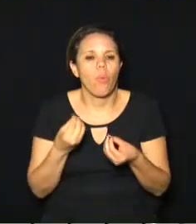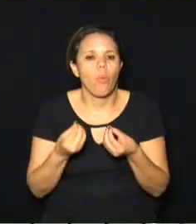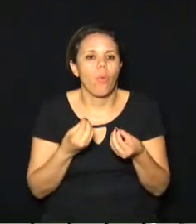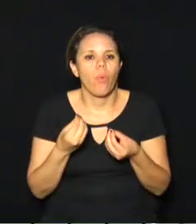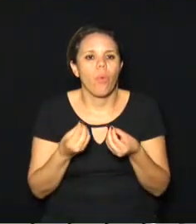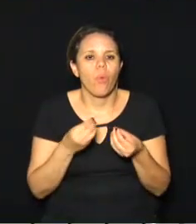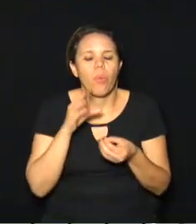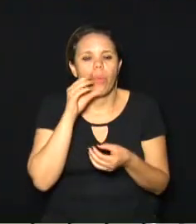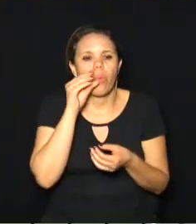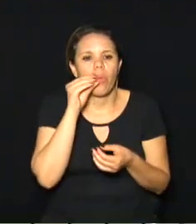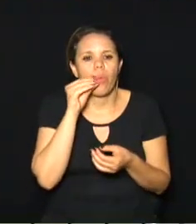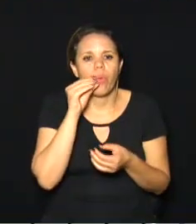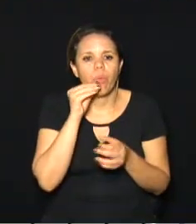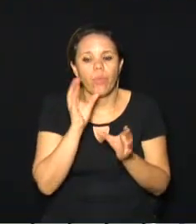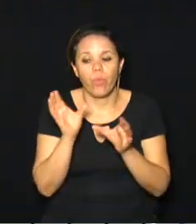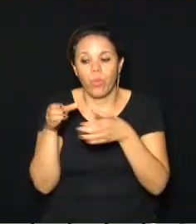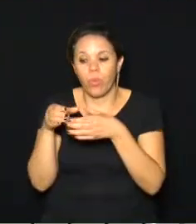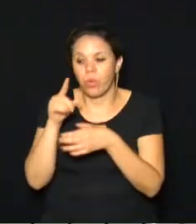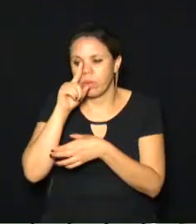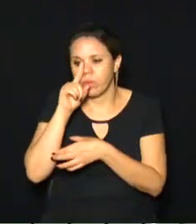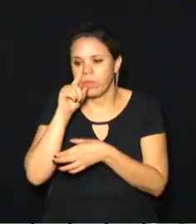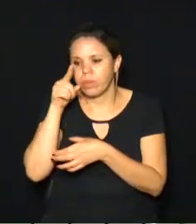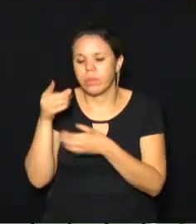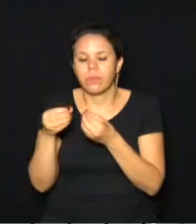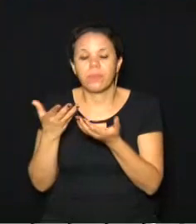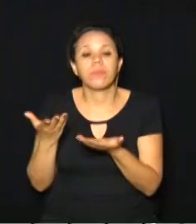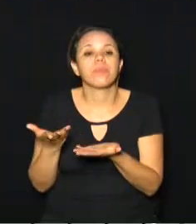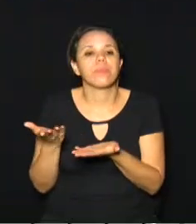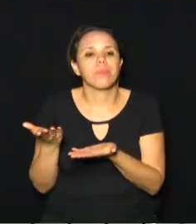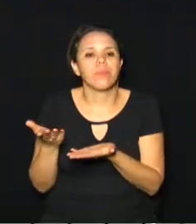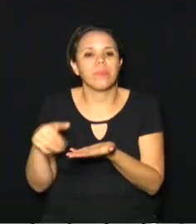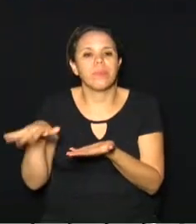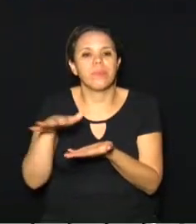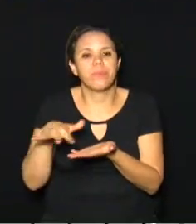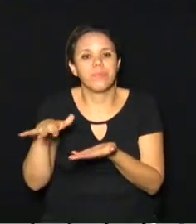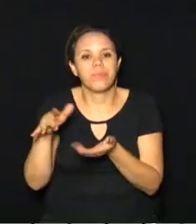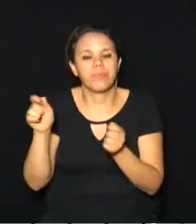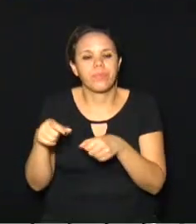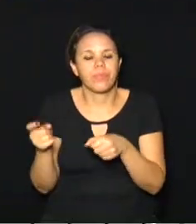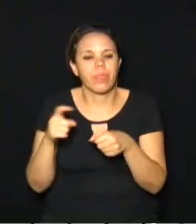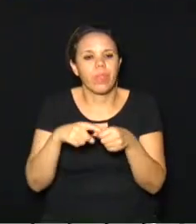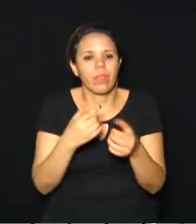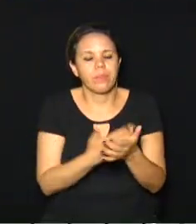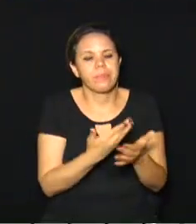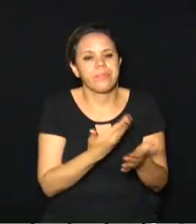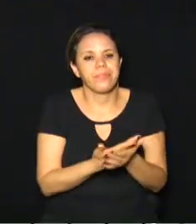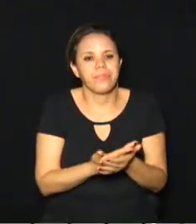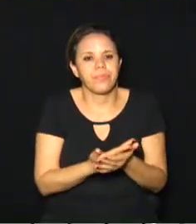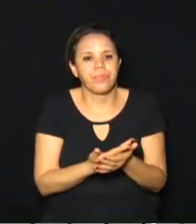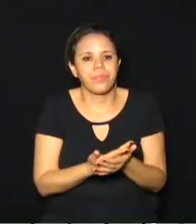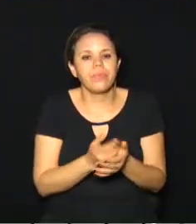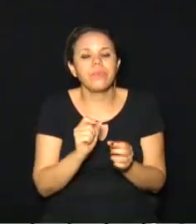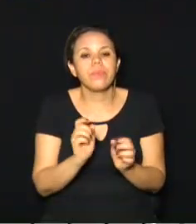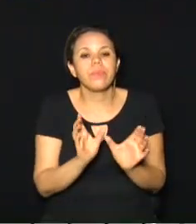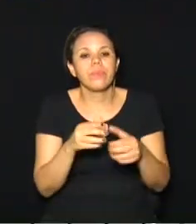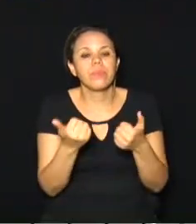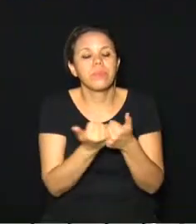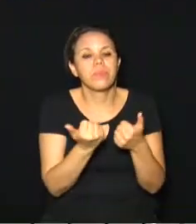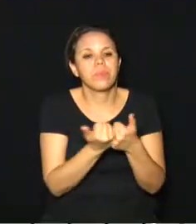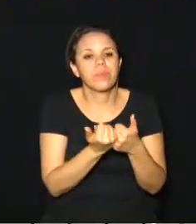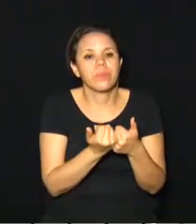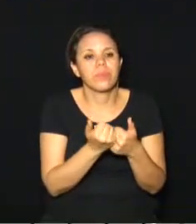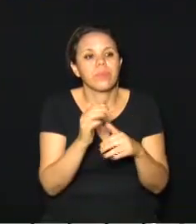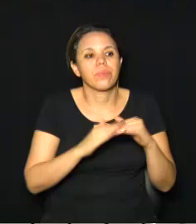situação dos funcionários do grupo de risco, né? No possível retorno às aulas. Quem ficaria no lugar desses